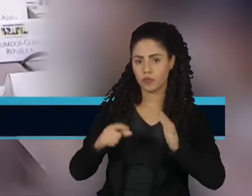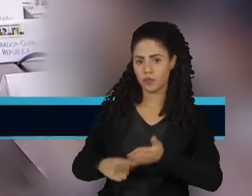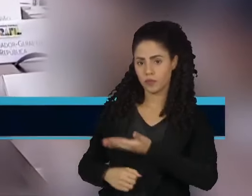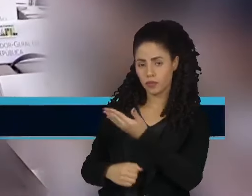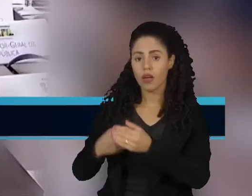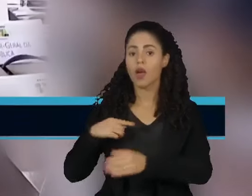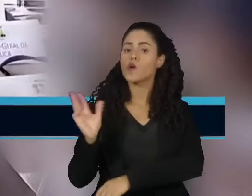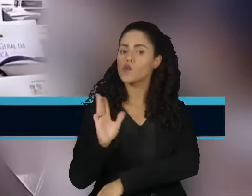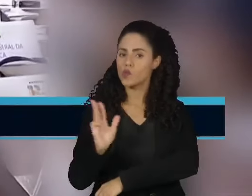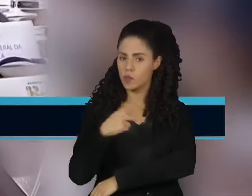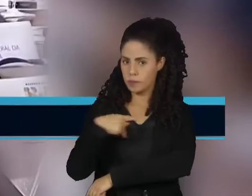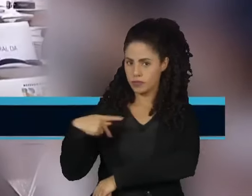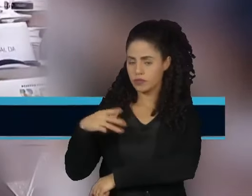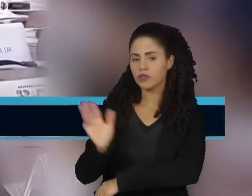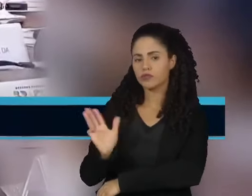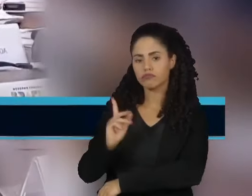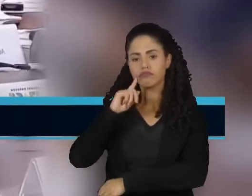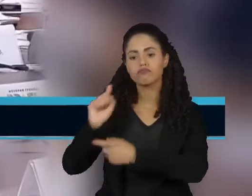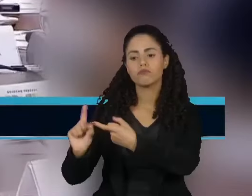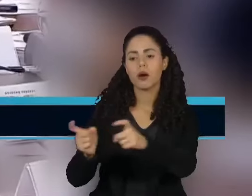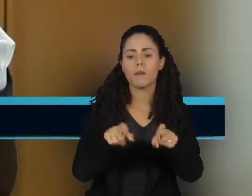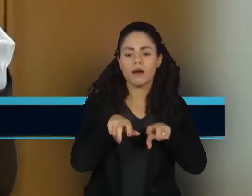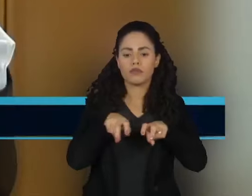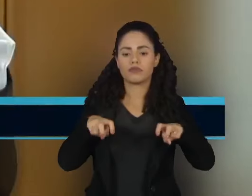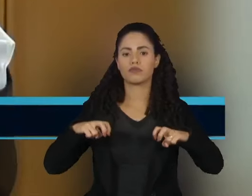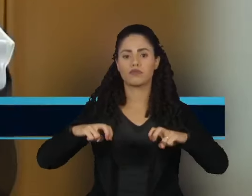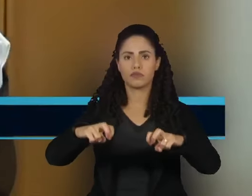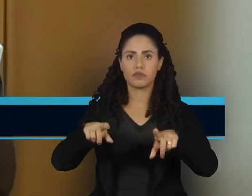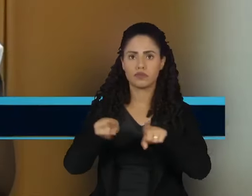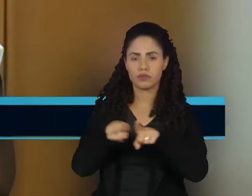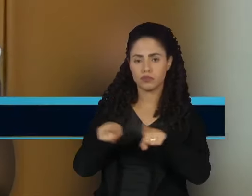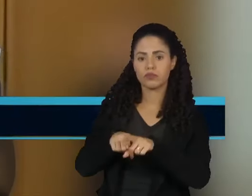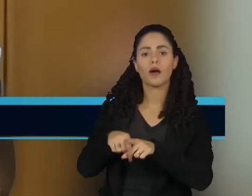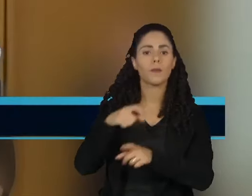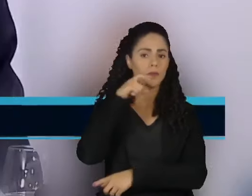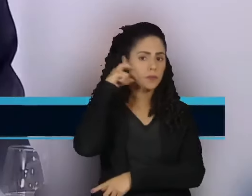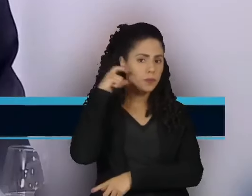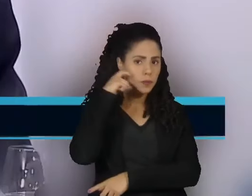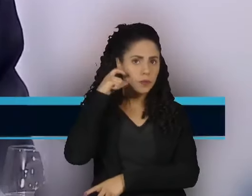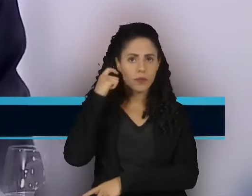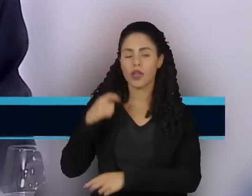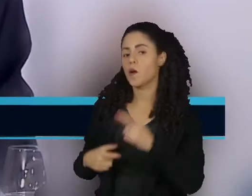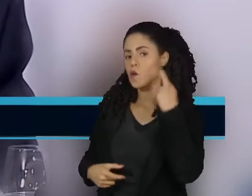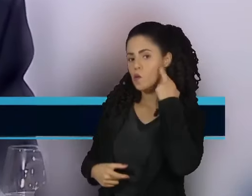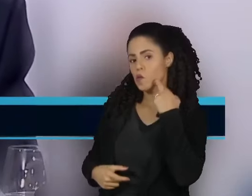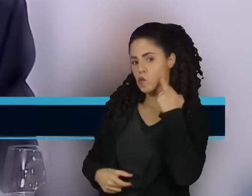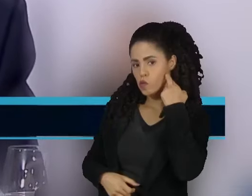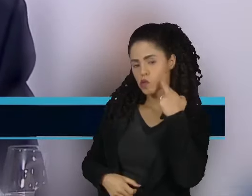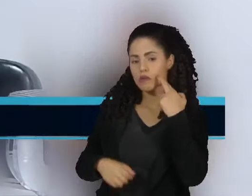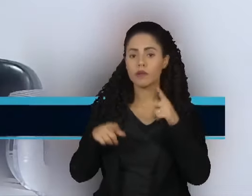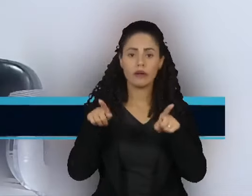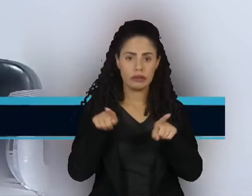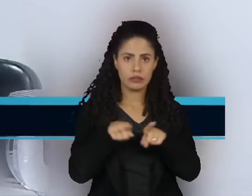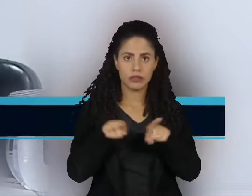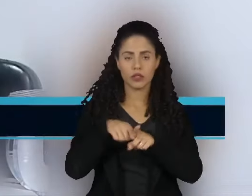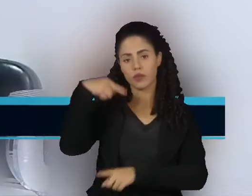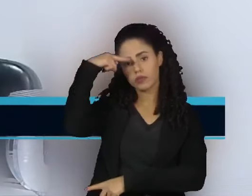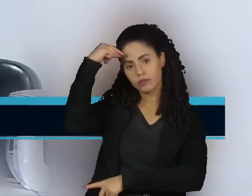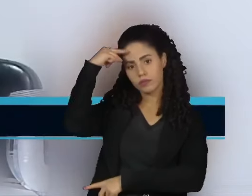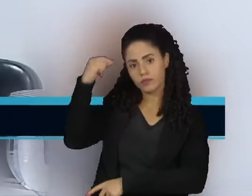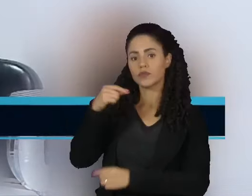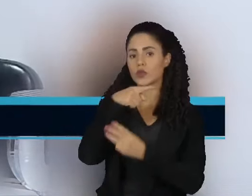que o presidente Lula se encontrou com os presidentes da Câmara, Arthur Lira, do Senado, Rodrigo Pacheco, e do Supremo